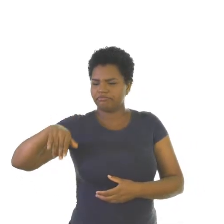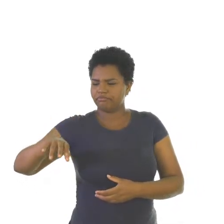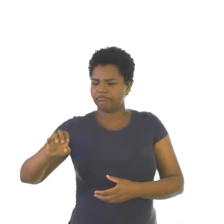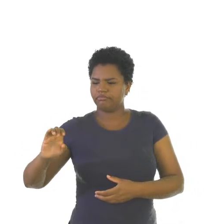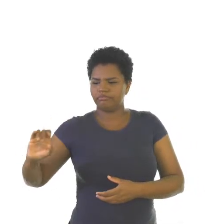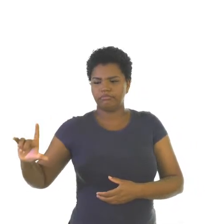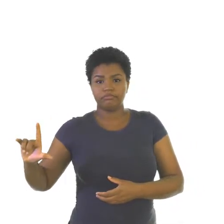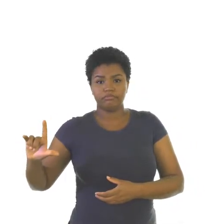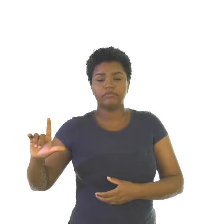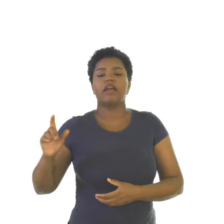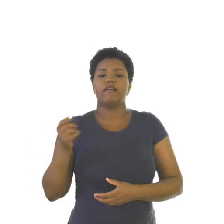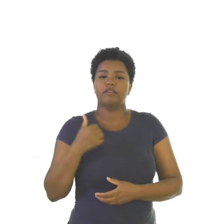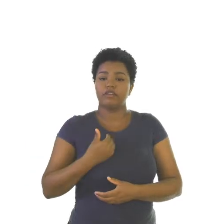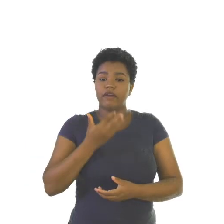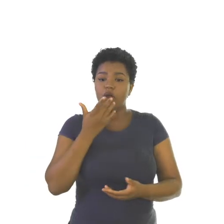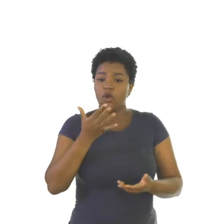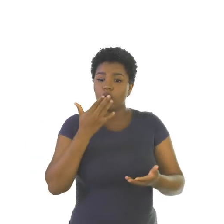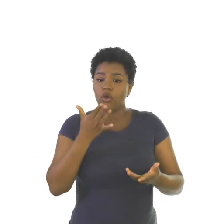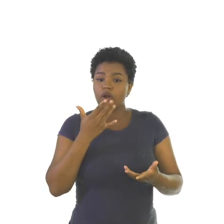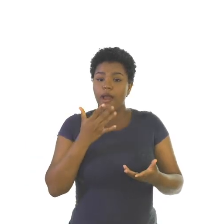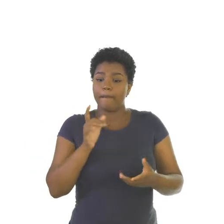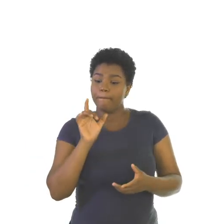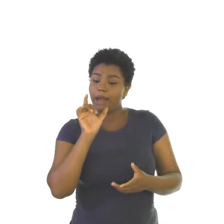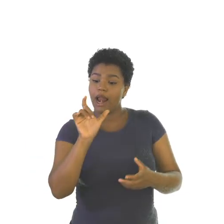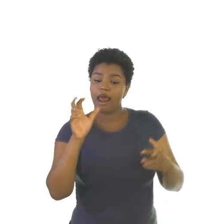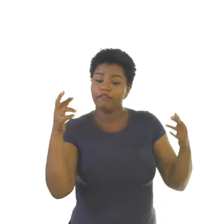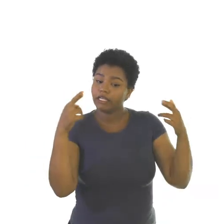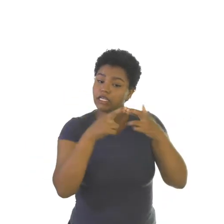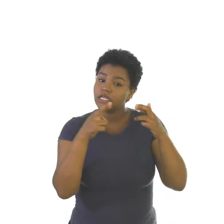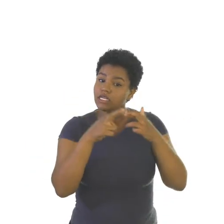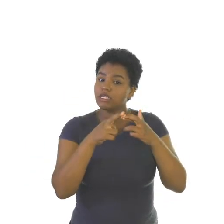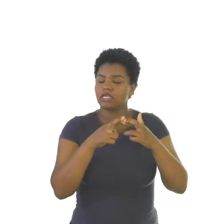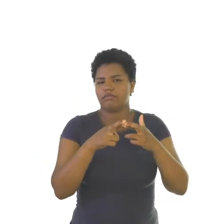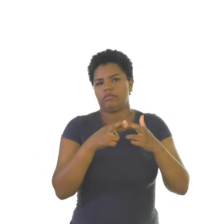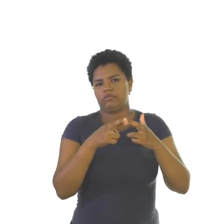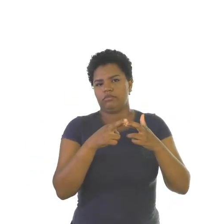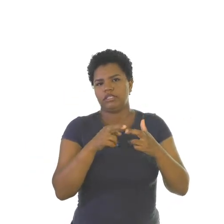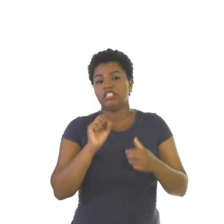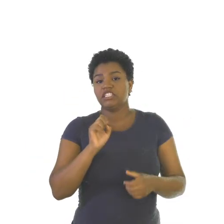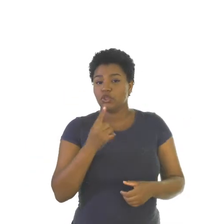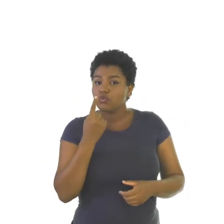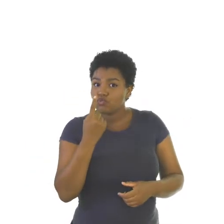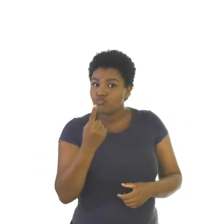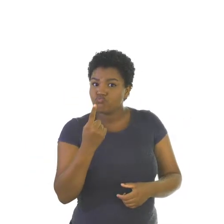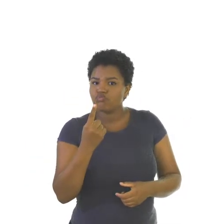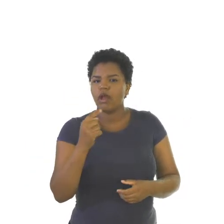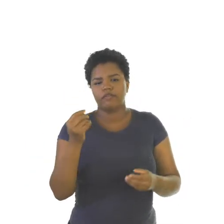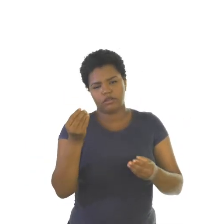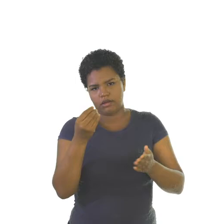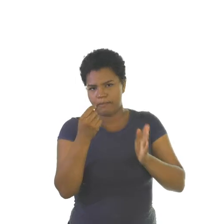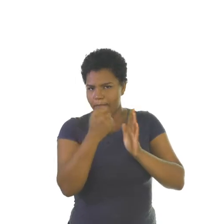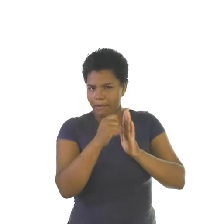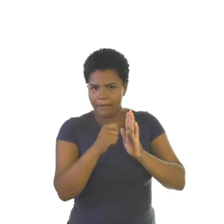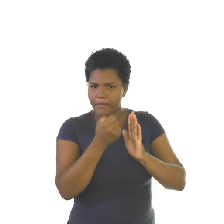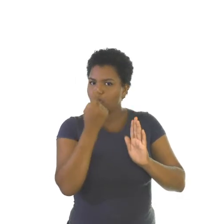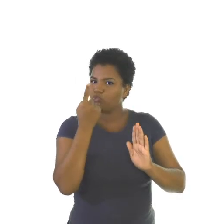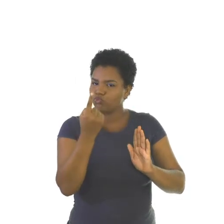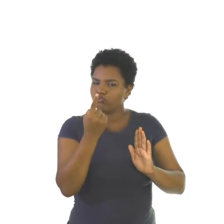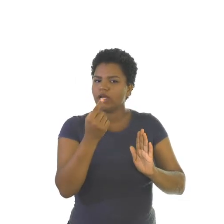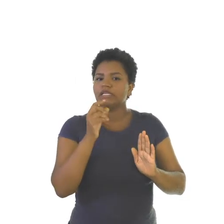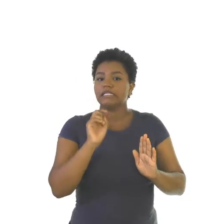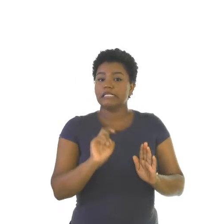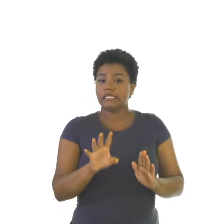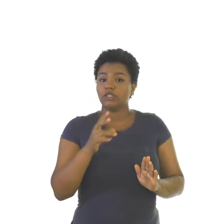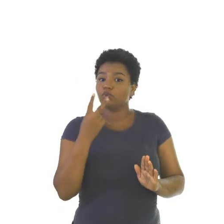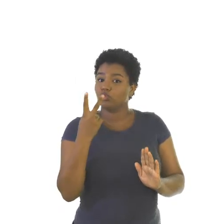aí vocês vão pintar aqui as palavras que rimam. Se tiver uma, você vai pintar só uma. Se tiver duas, pinte as duas palavras